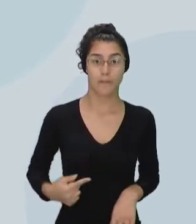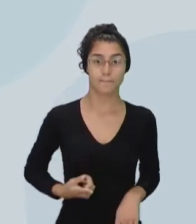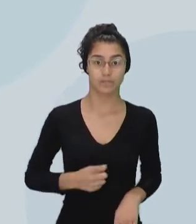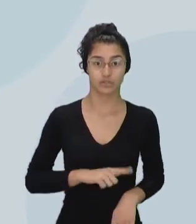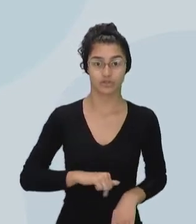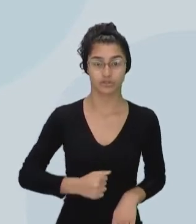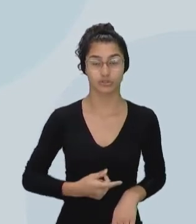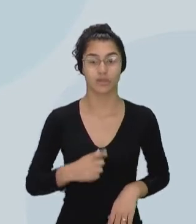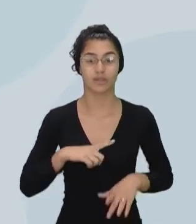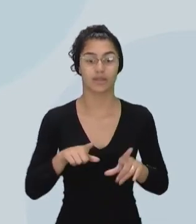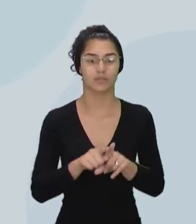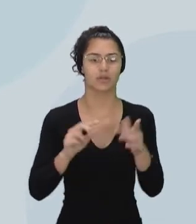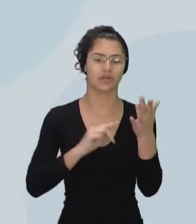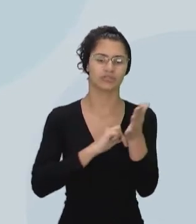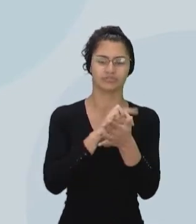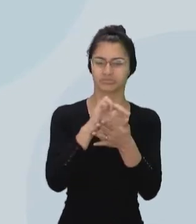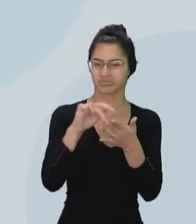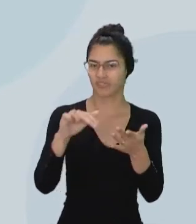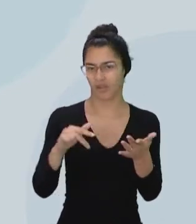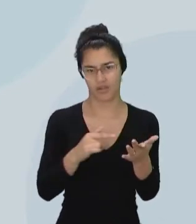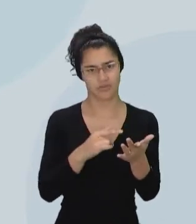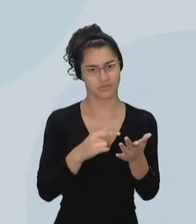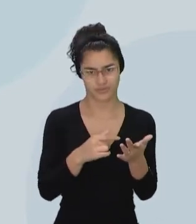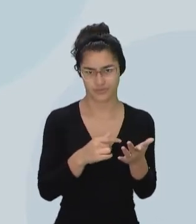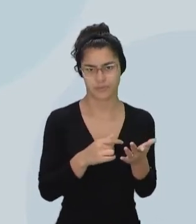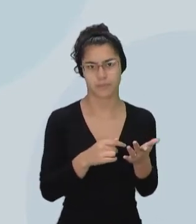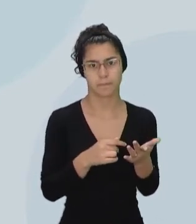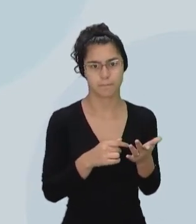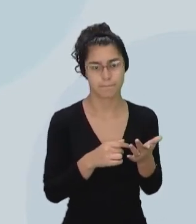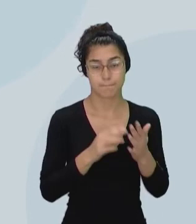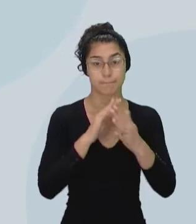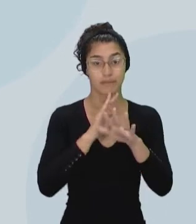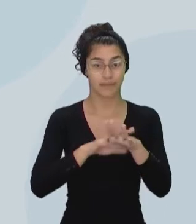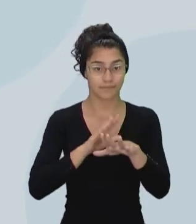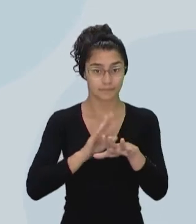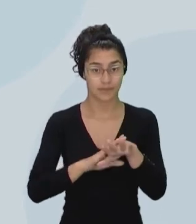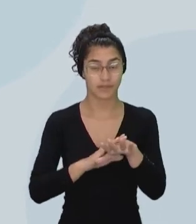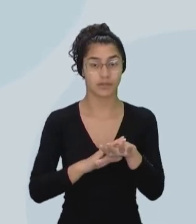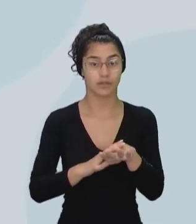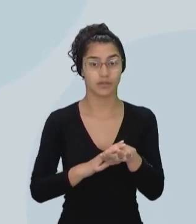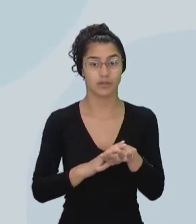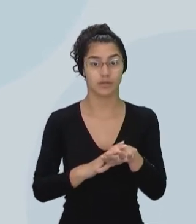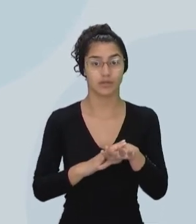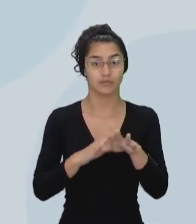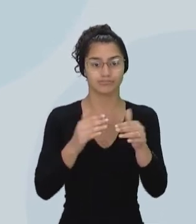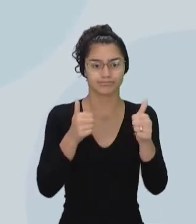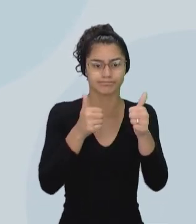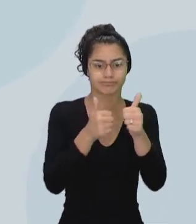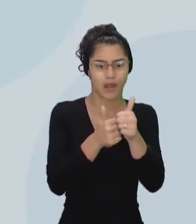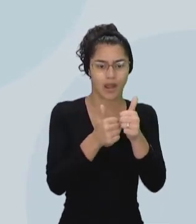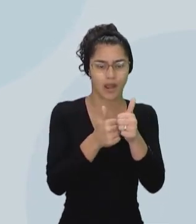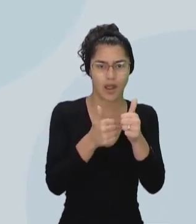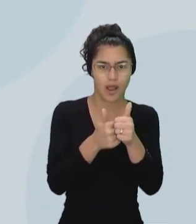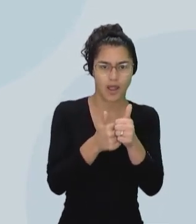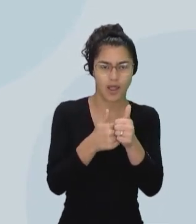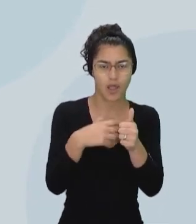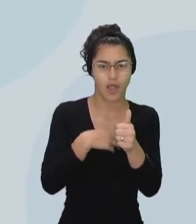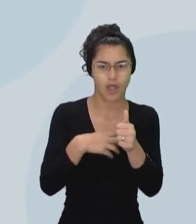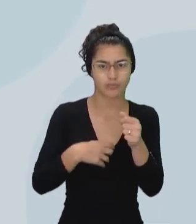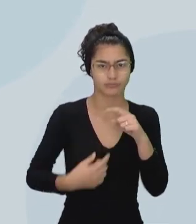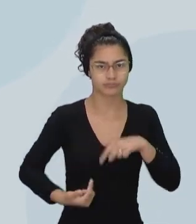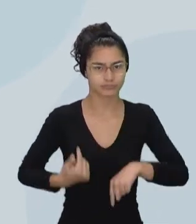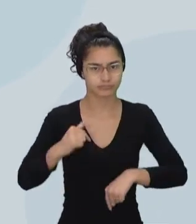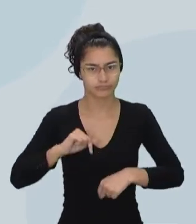intestinais, que a gente tem aí uma série de parasitas que fazem, então, que se acoplam ali no sistema